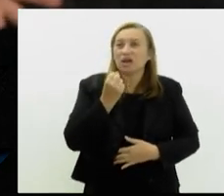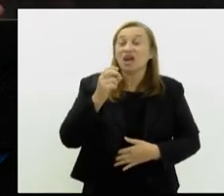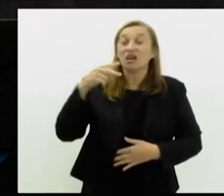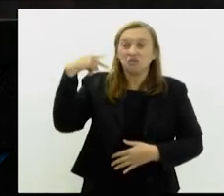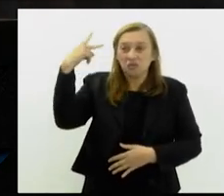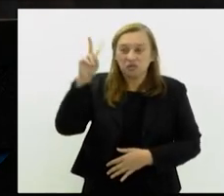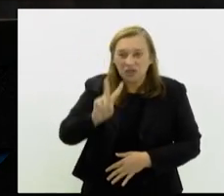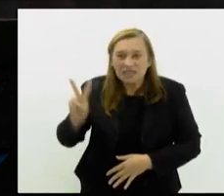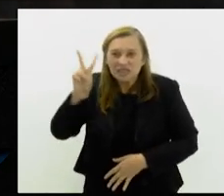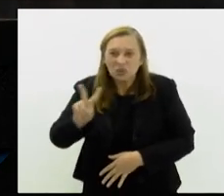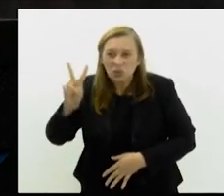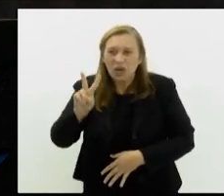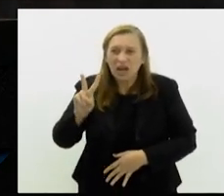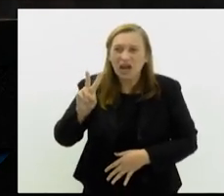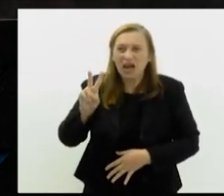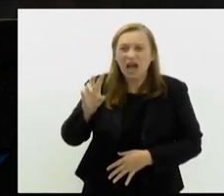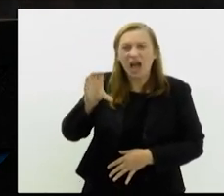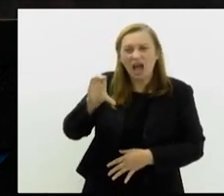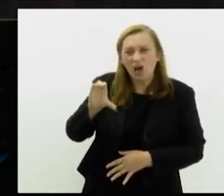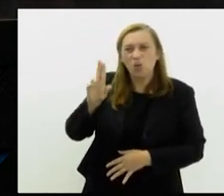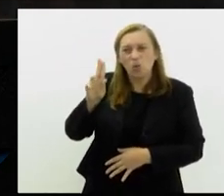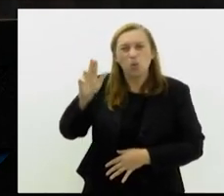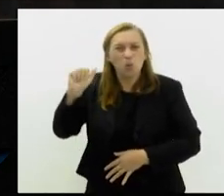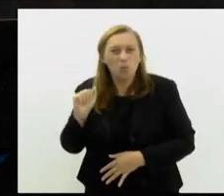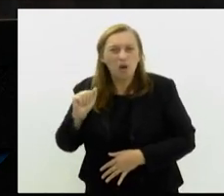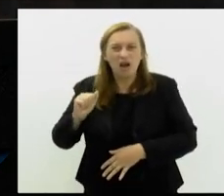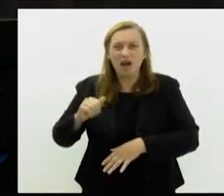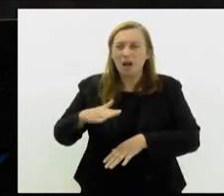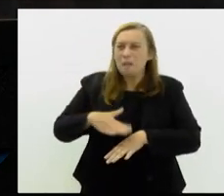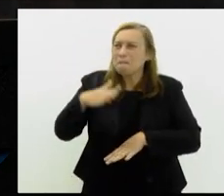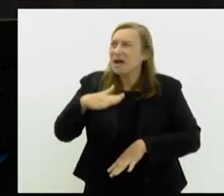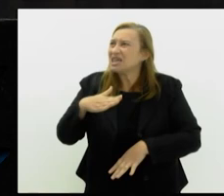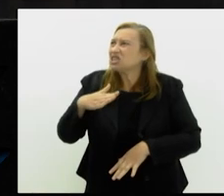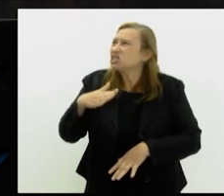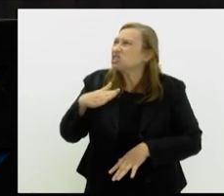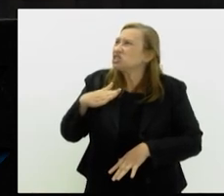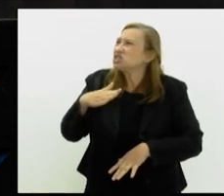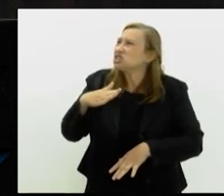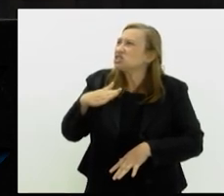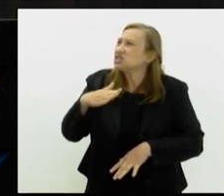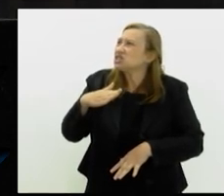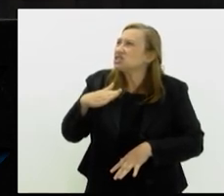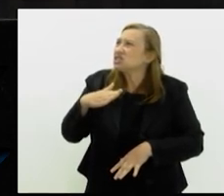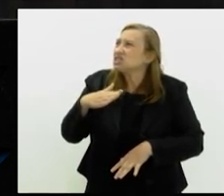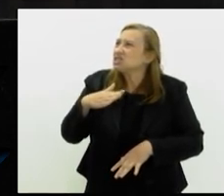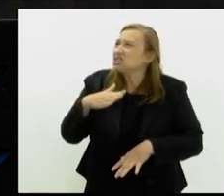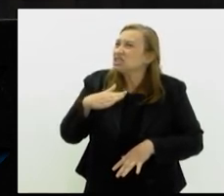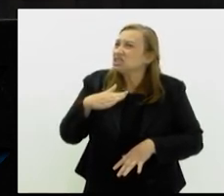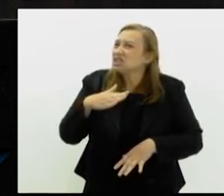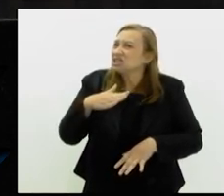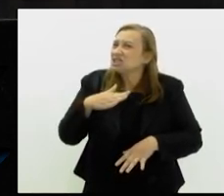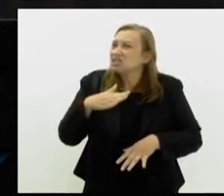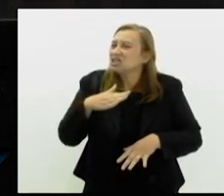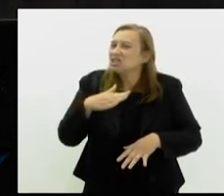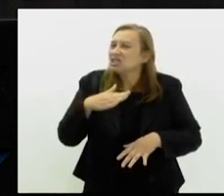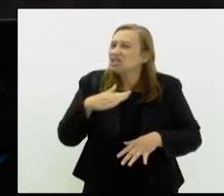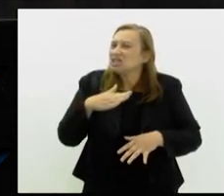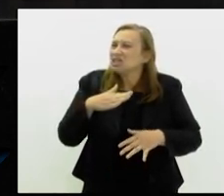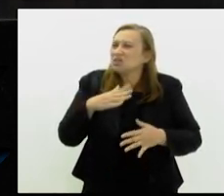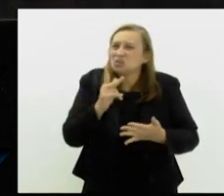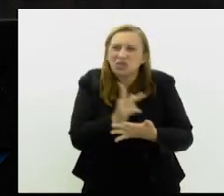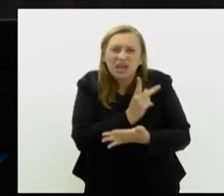apoio à Cuba de apoio que tem mais de de execrável em termos de direitos